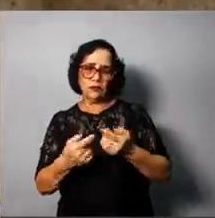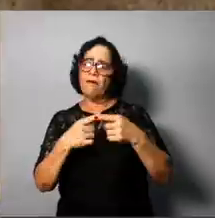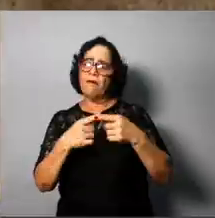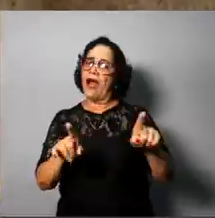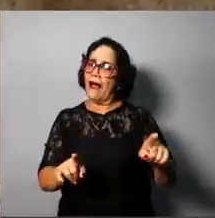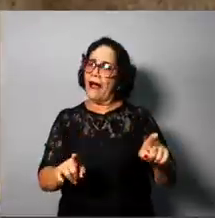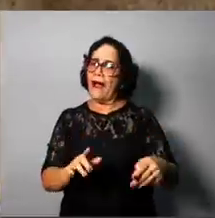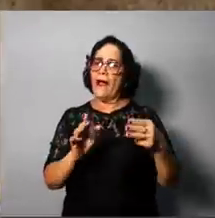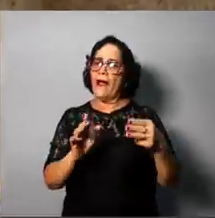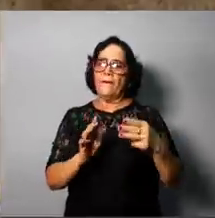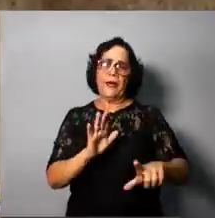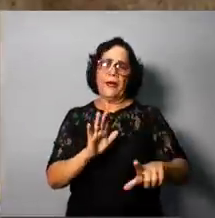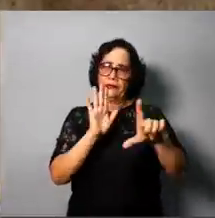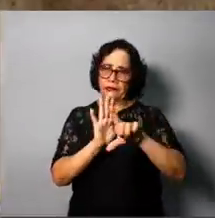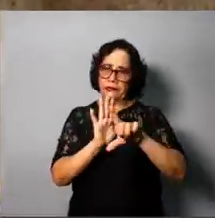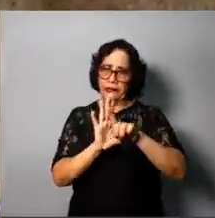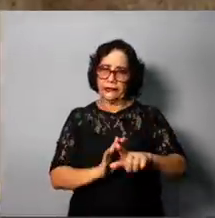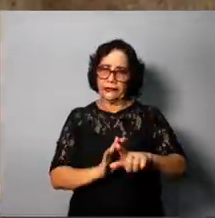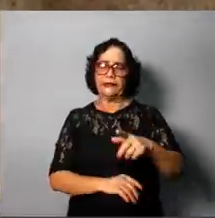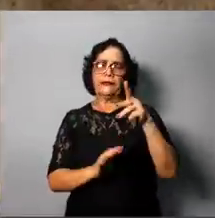dos fariseus.